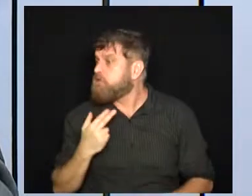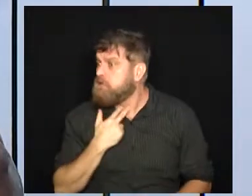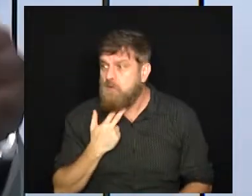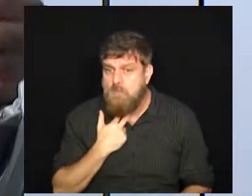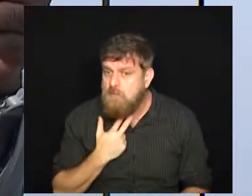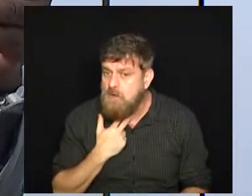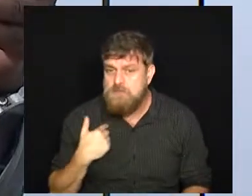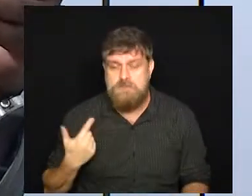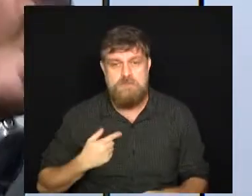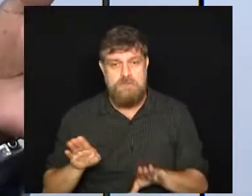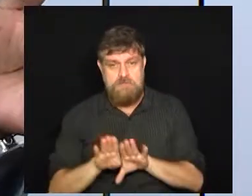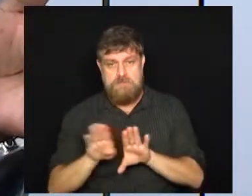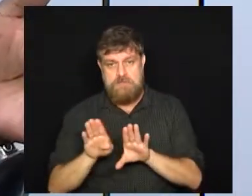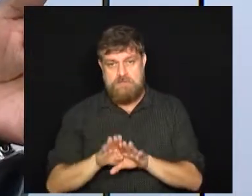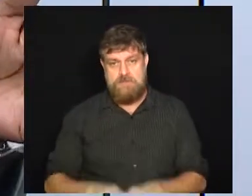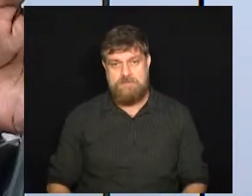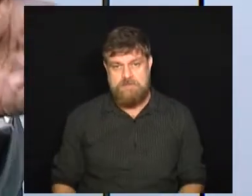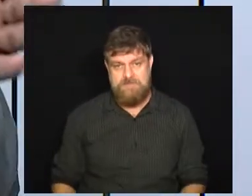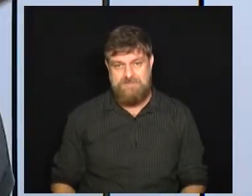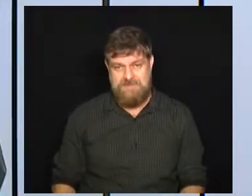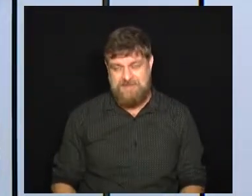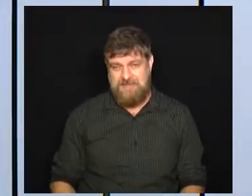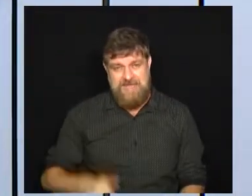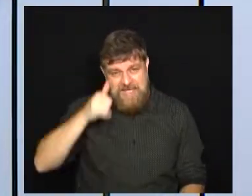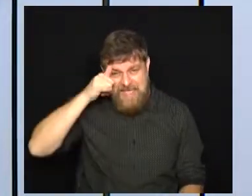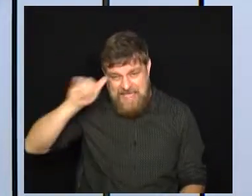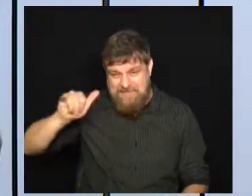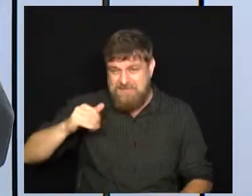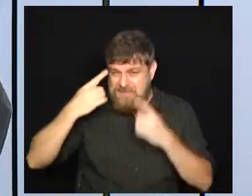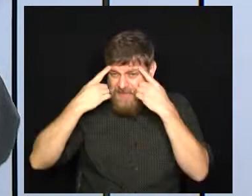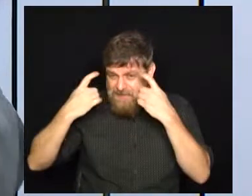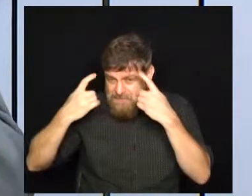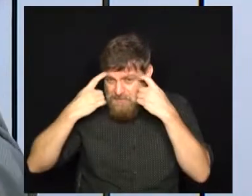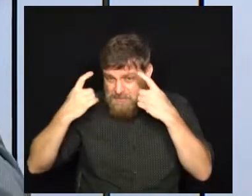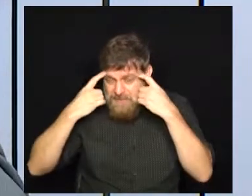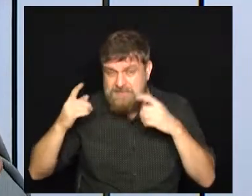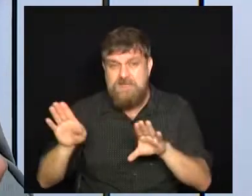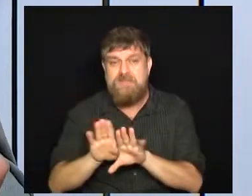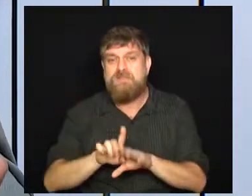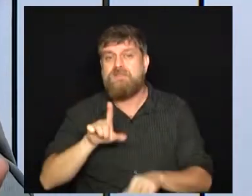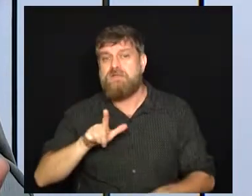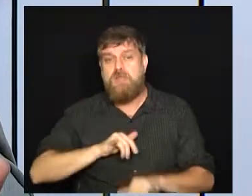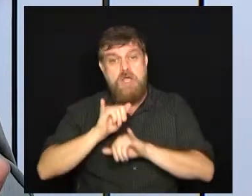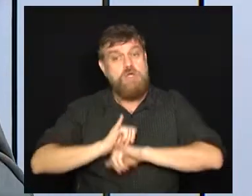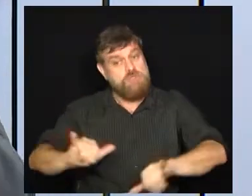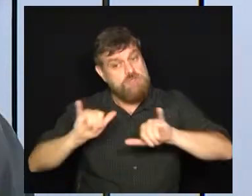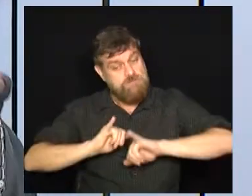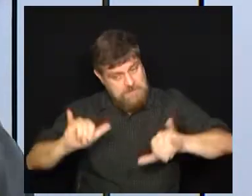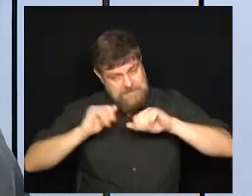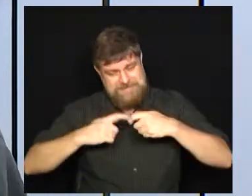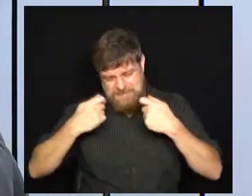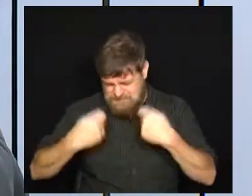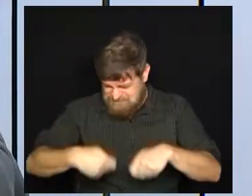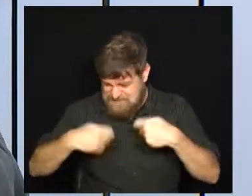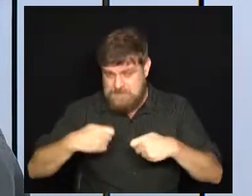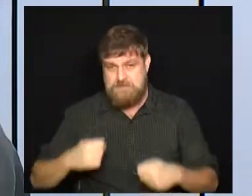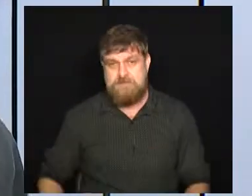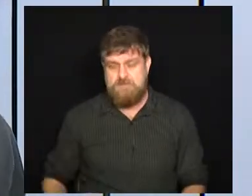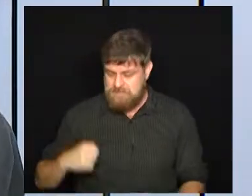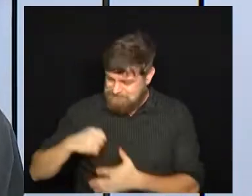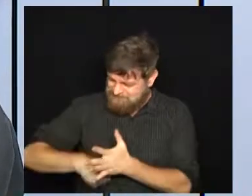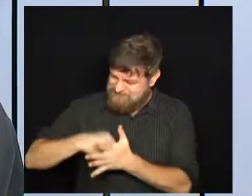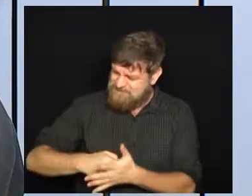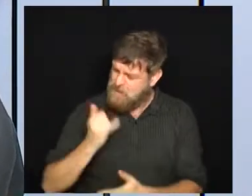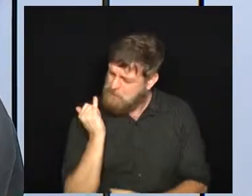investimento no combate à violência passa por uma divulgação massiva. Por isso que eu insisto na